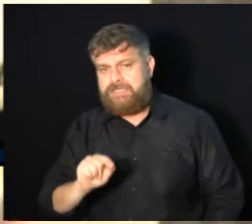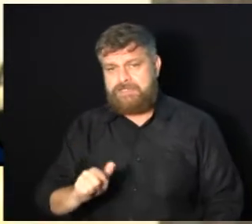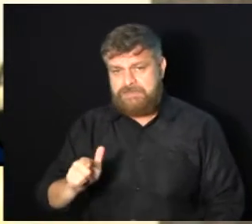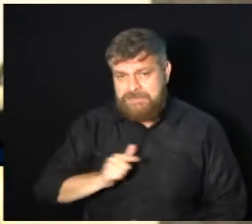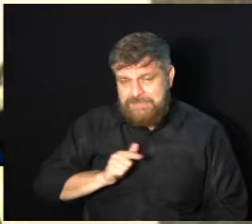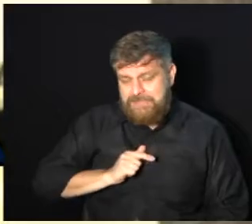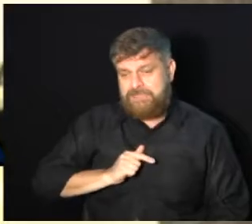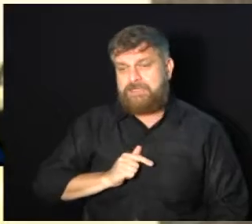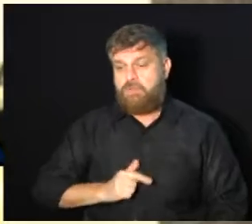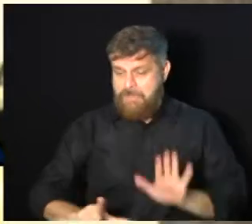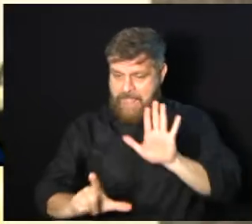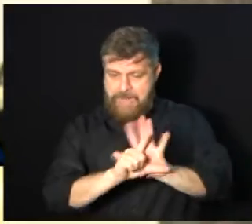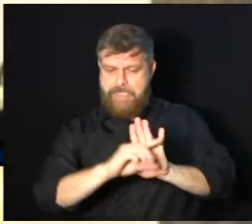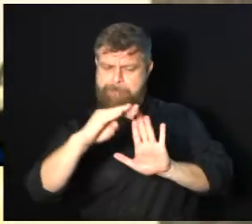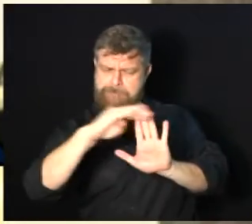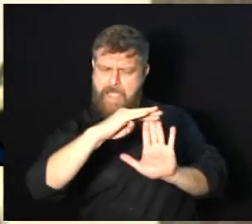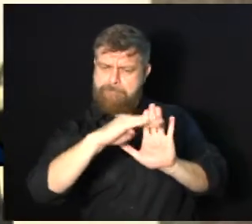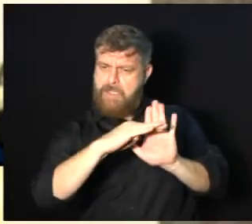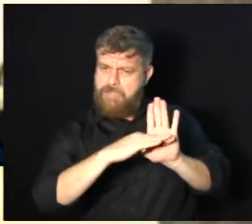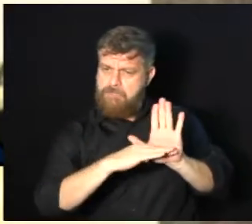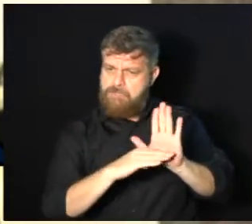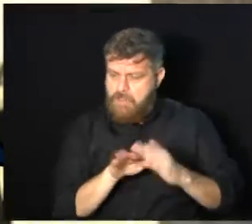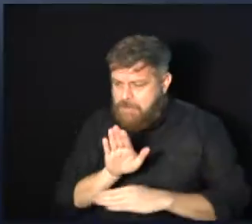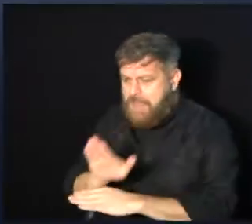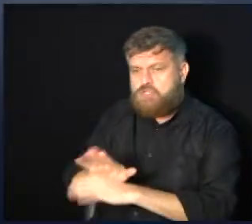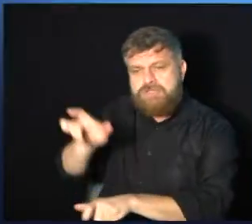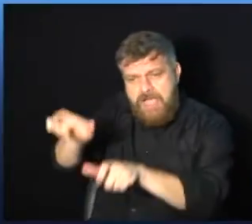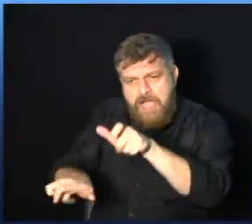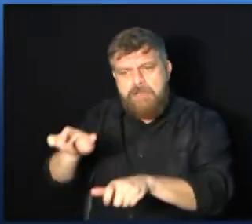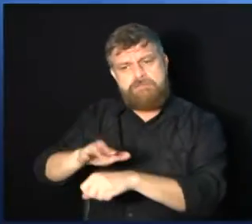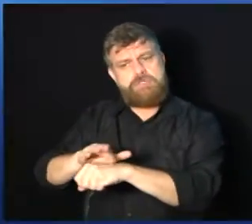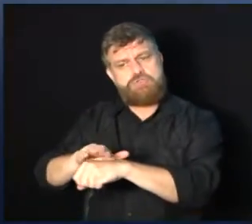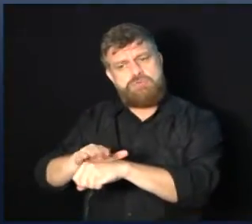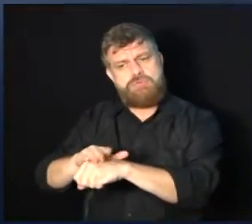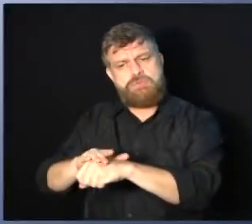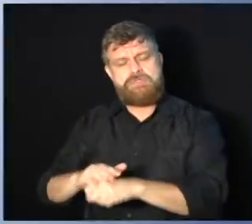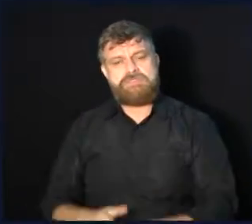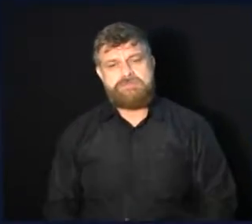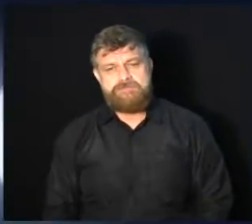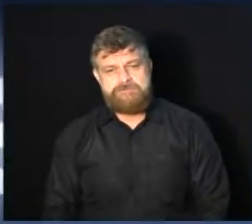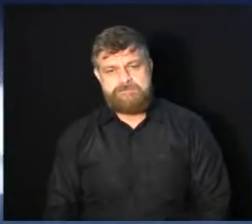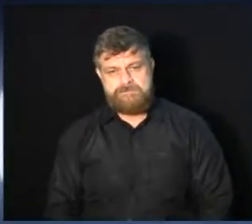que existe uma legislação para atender essas pessoas.